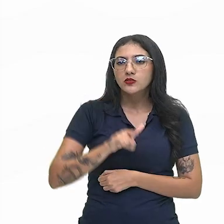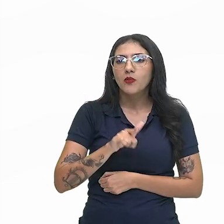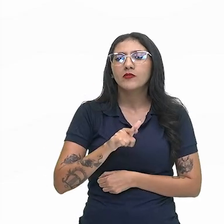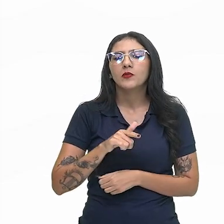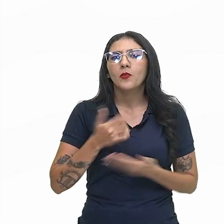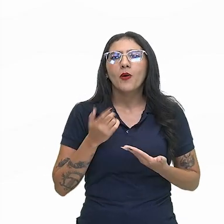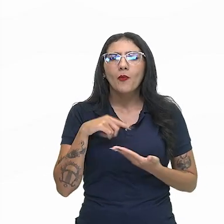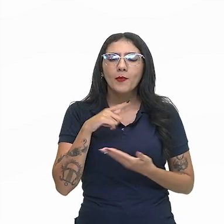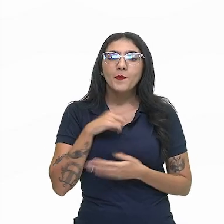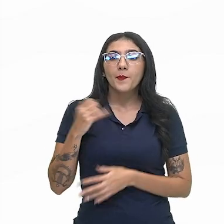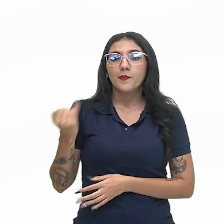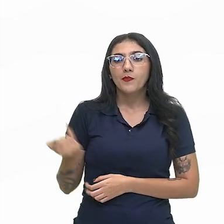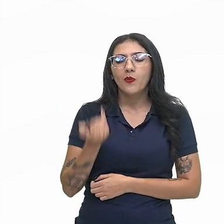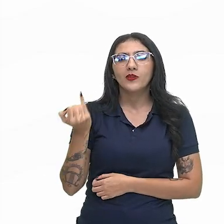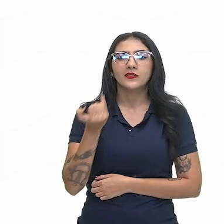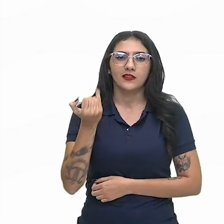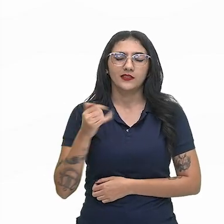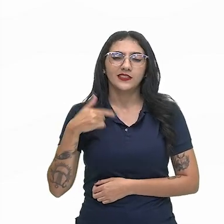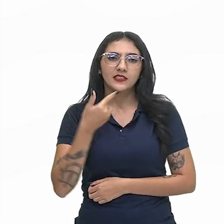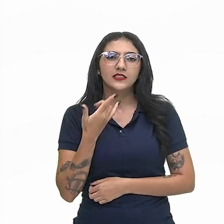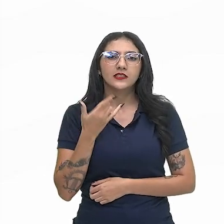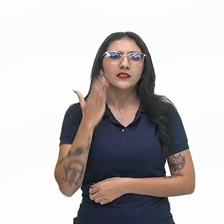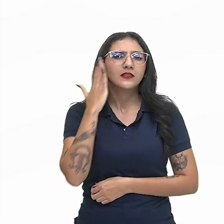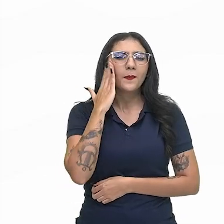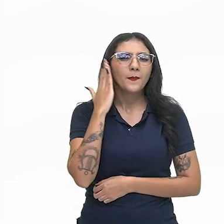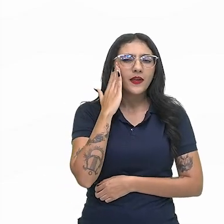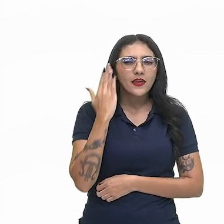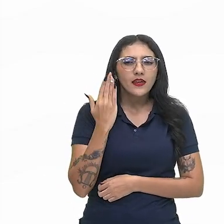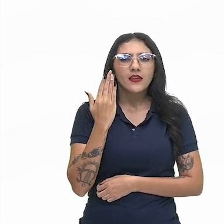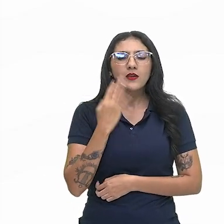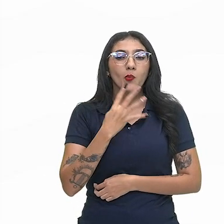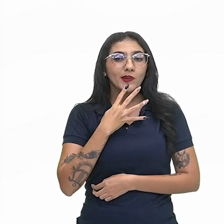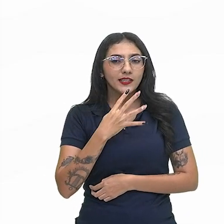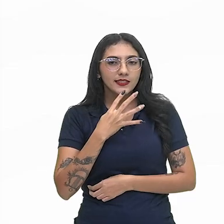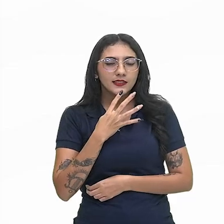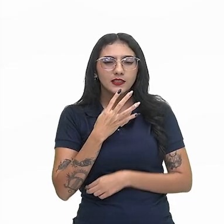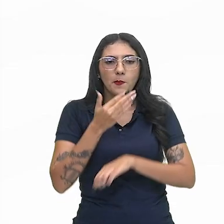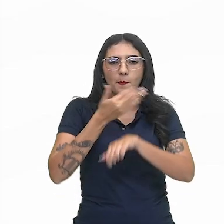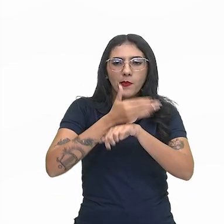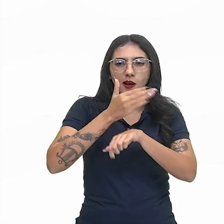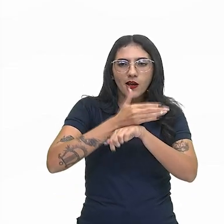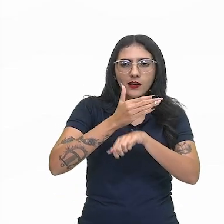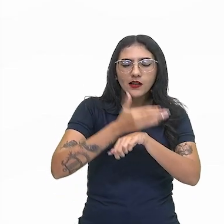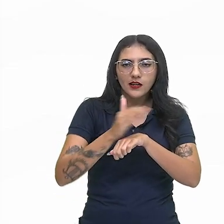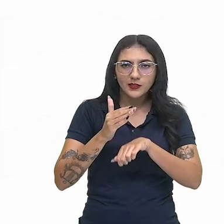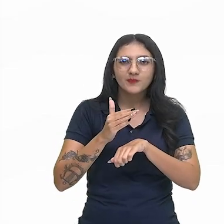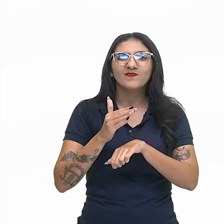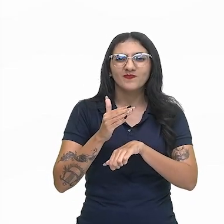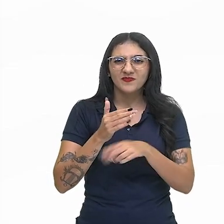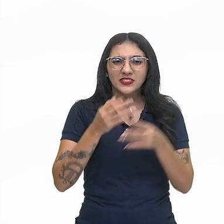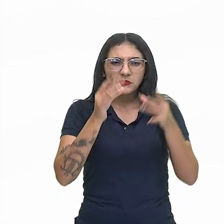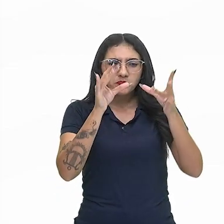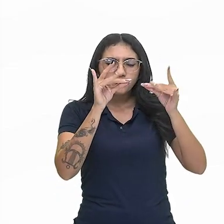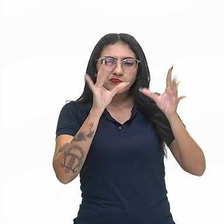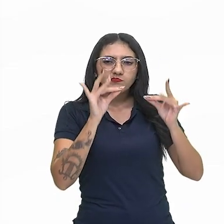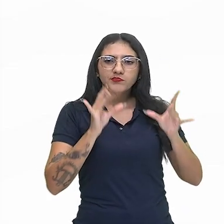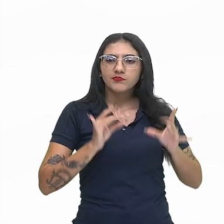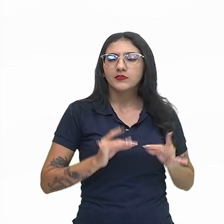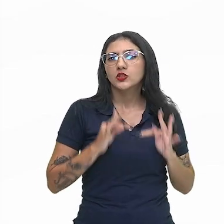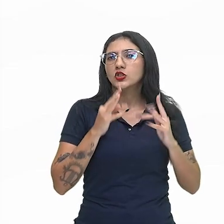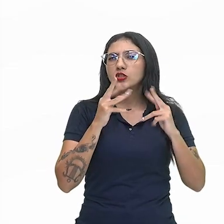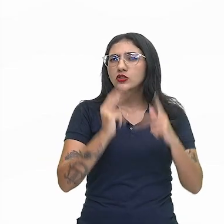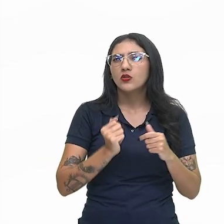de saber, de conhecer, de trabalhar, de entender os